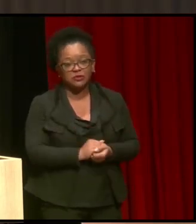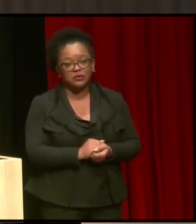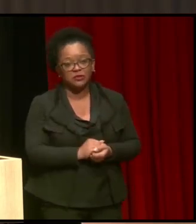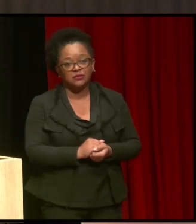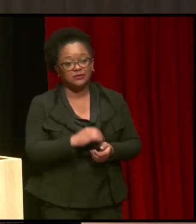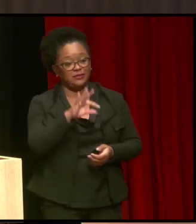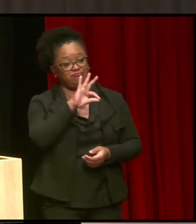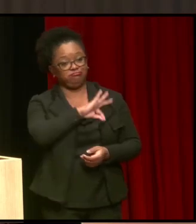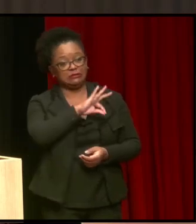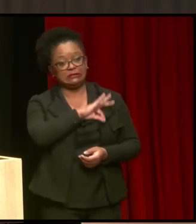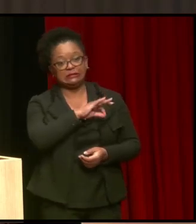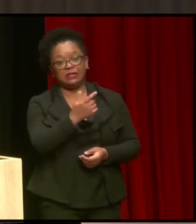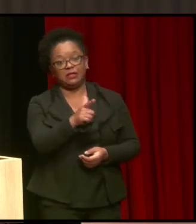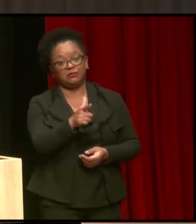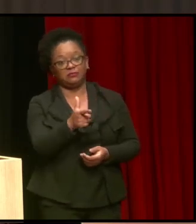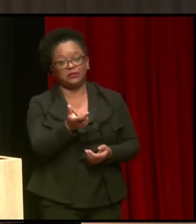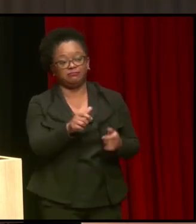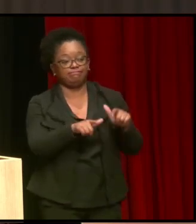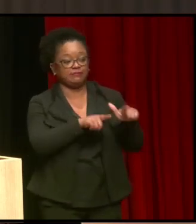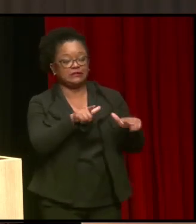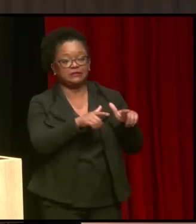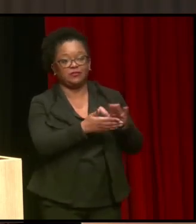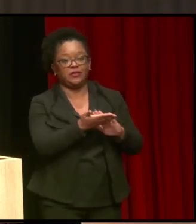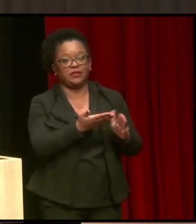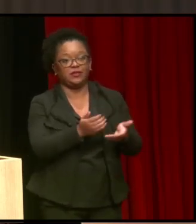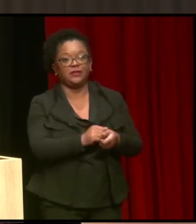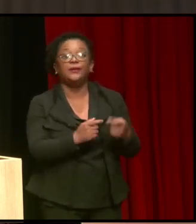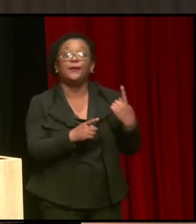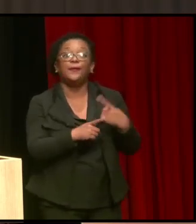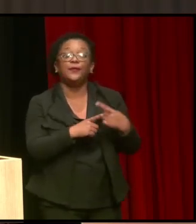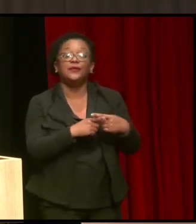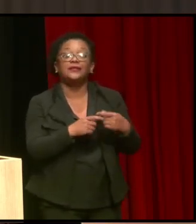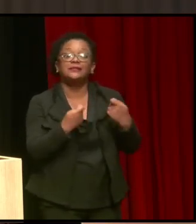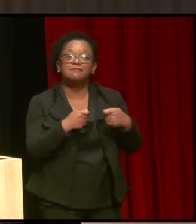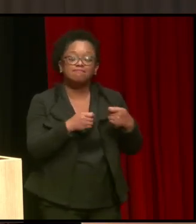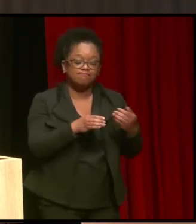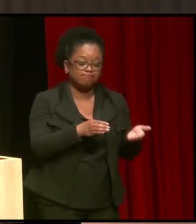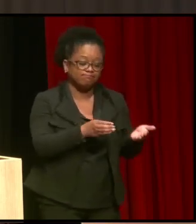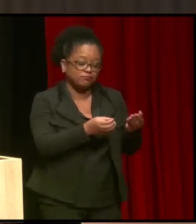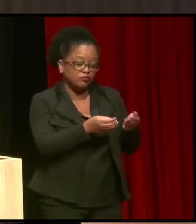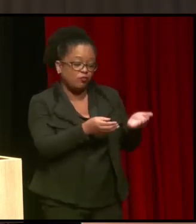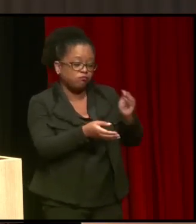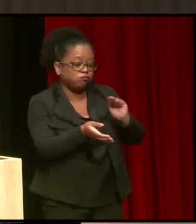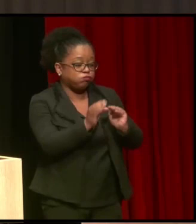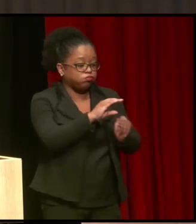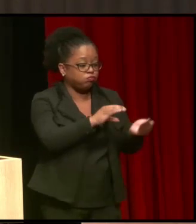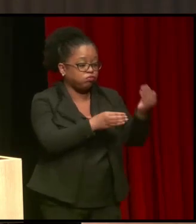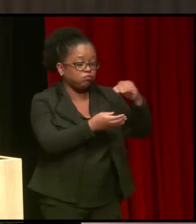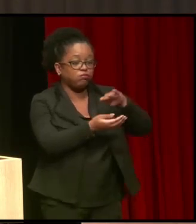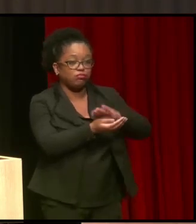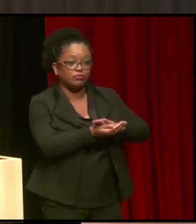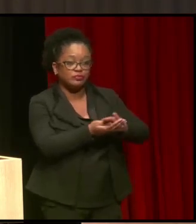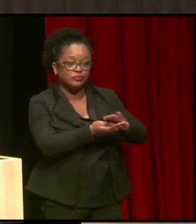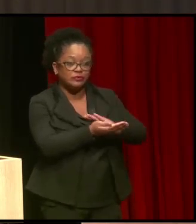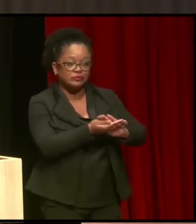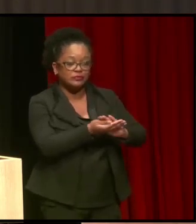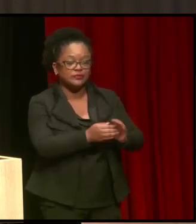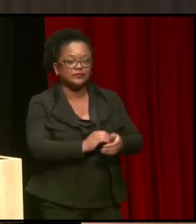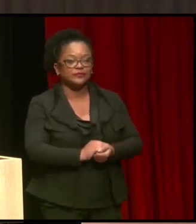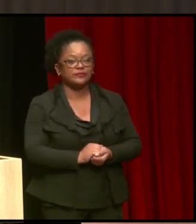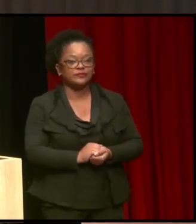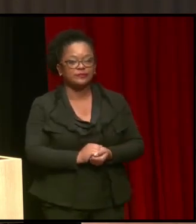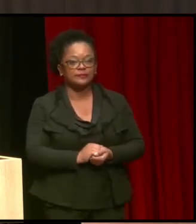ganhar. O trabalho deles era fechar os buracos, tudo, né? Aí eles disseram, mas nosso trabalho nós podemos fazer,